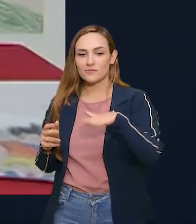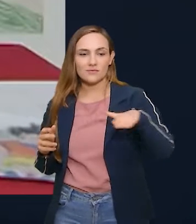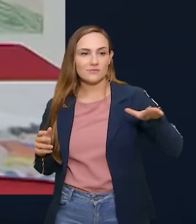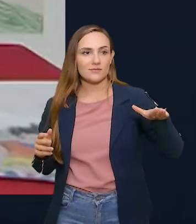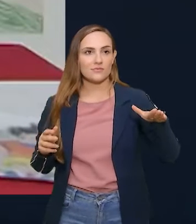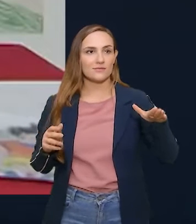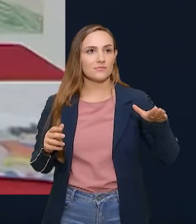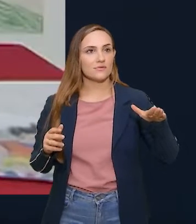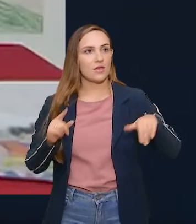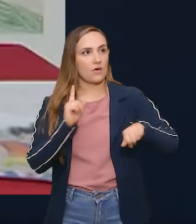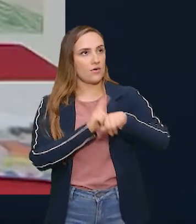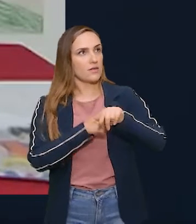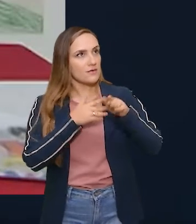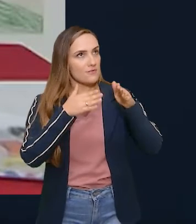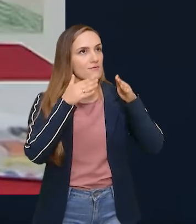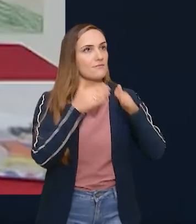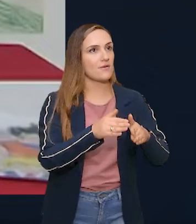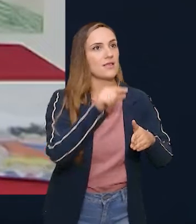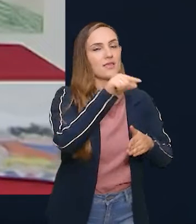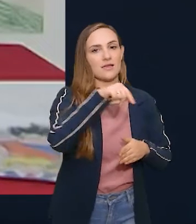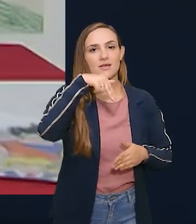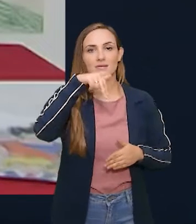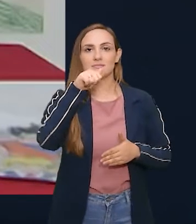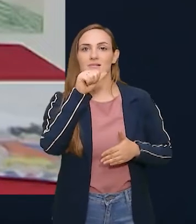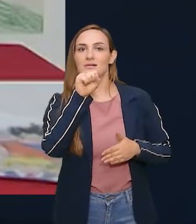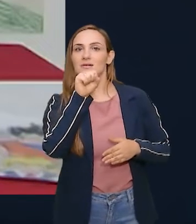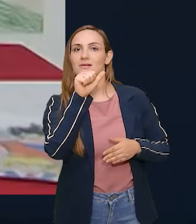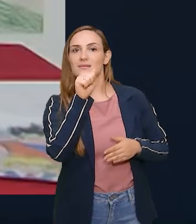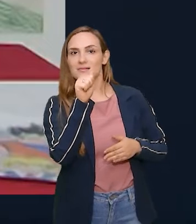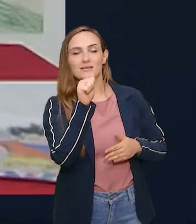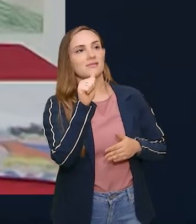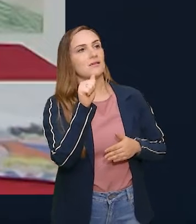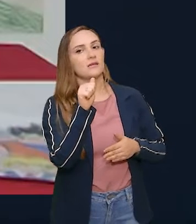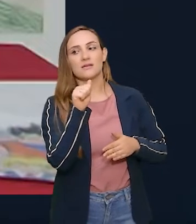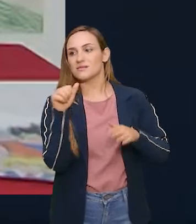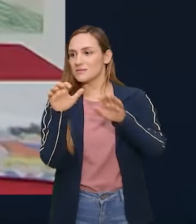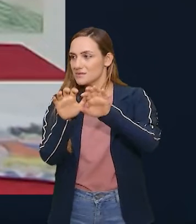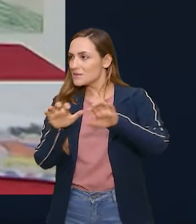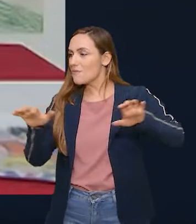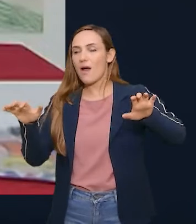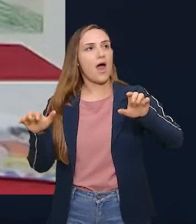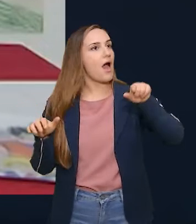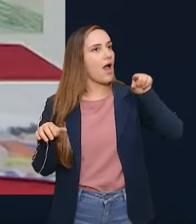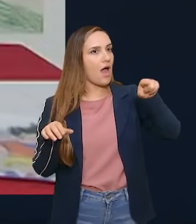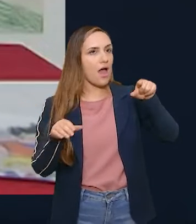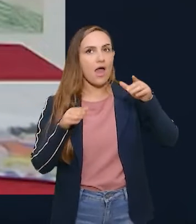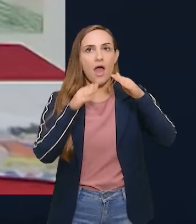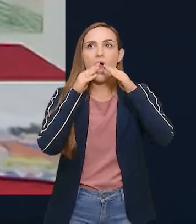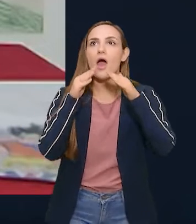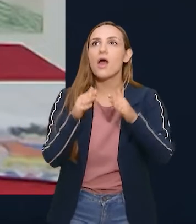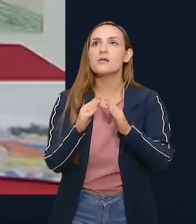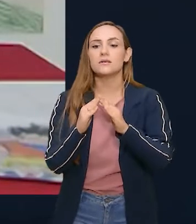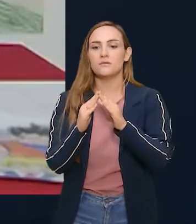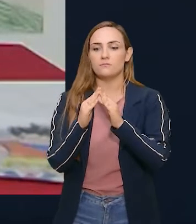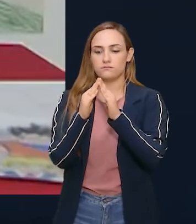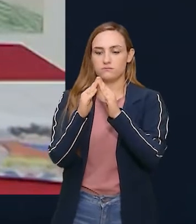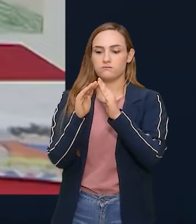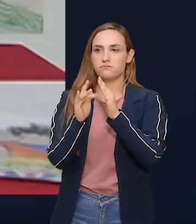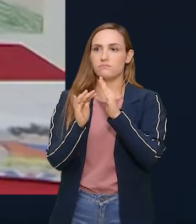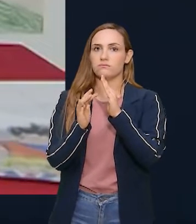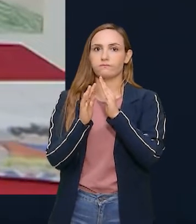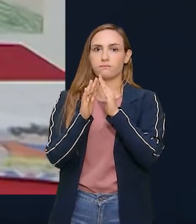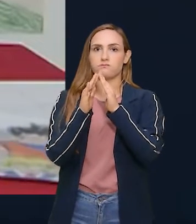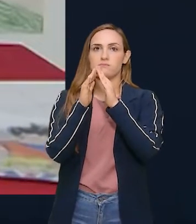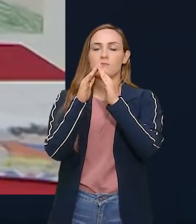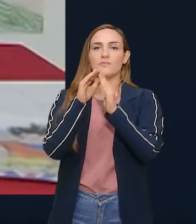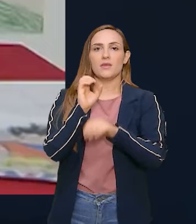Sobre 2 crianças que, numa excursão à NASA, acabam se separando do grupo e entram numa sala de lançamento, onde eles